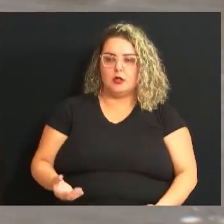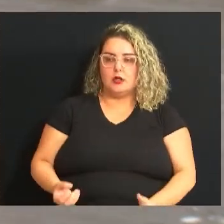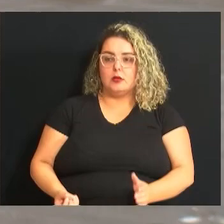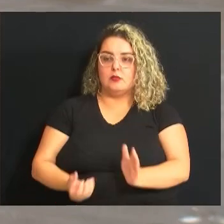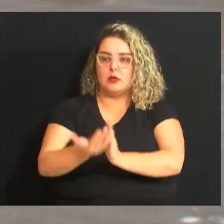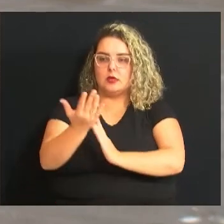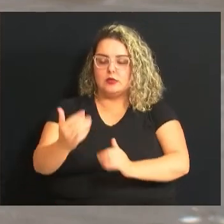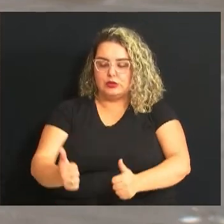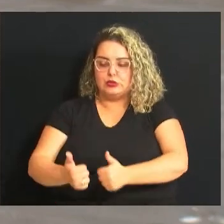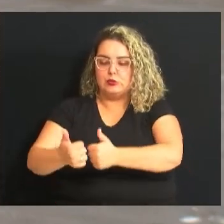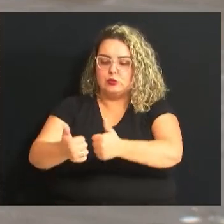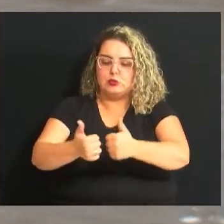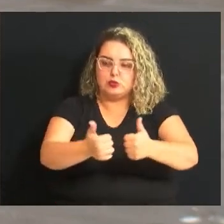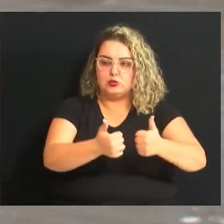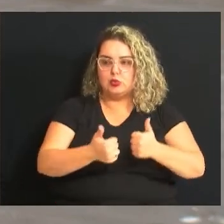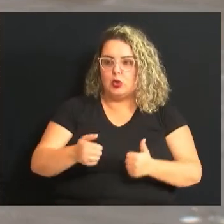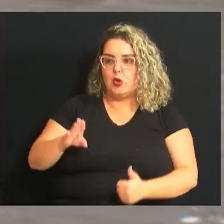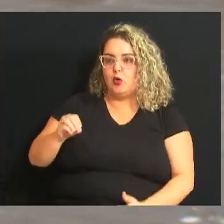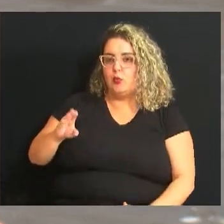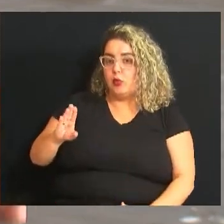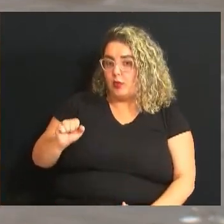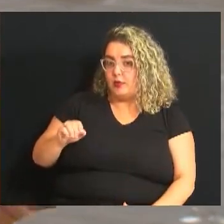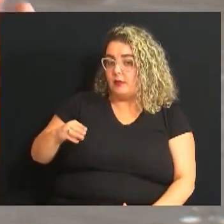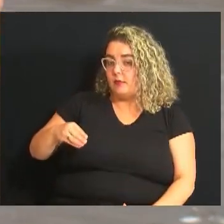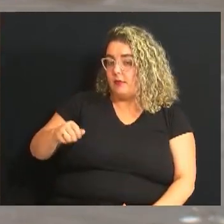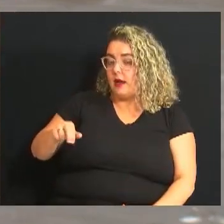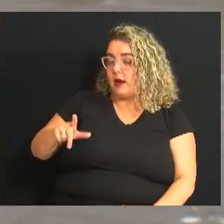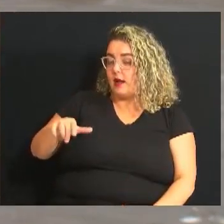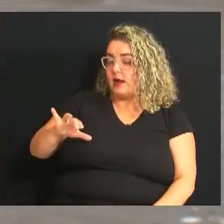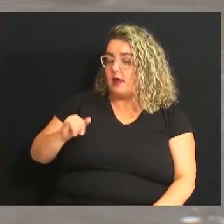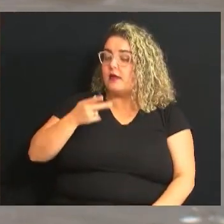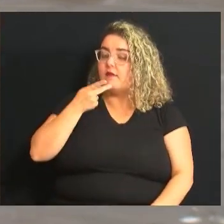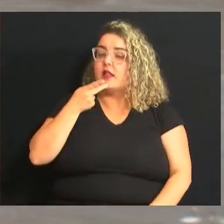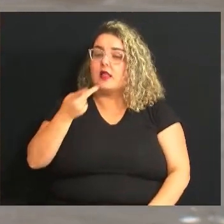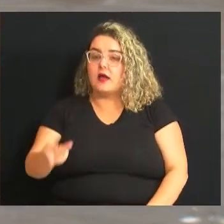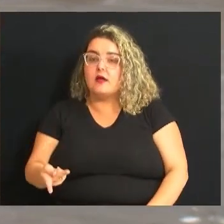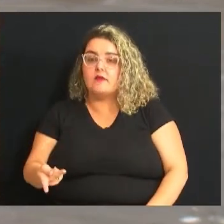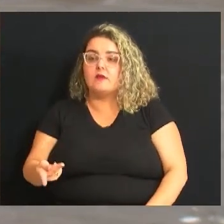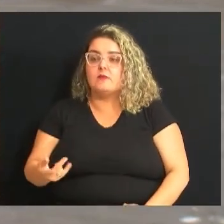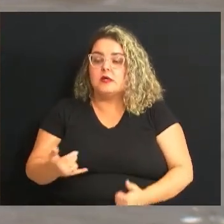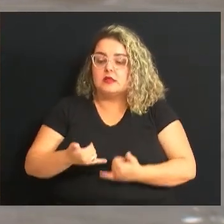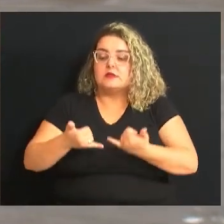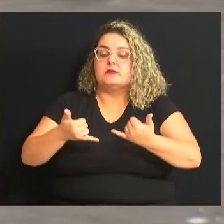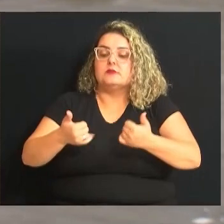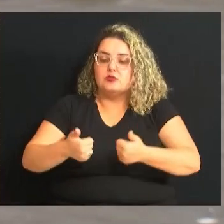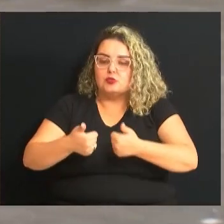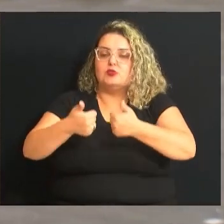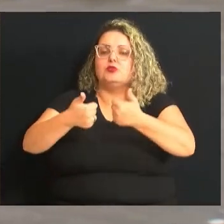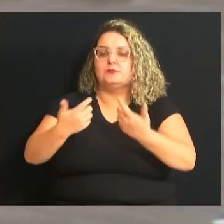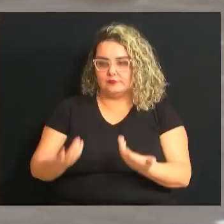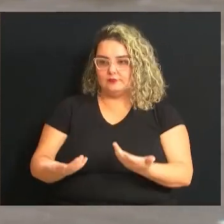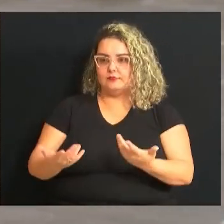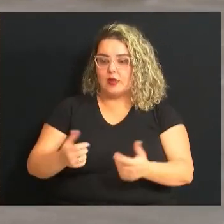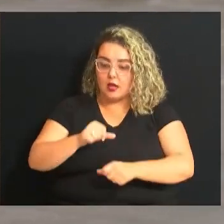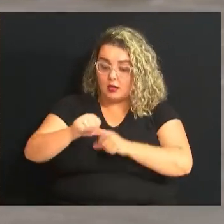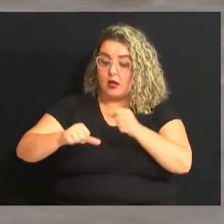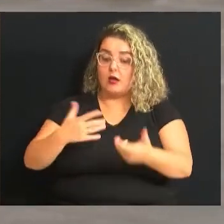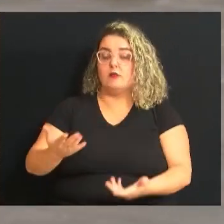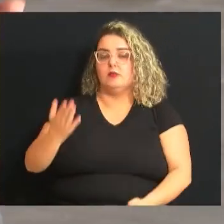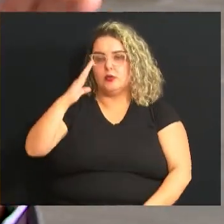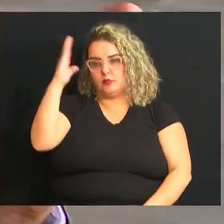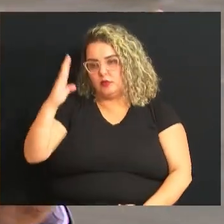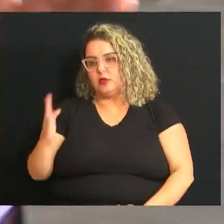procura criar uma energia positiva, como diria Bob Marley, para que a gente pudesse, então, transformar isso numa agenda política para o Brasil,